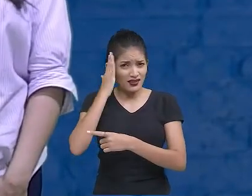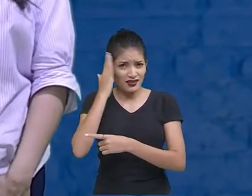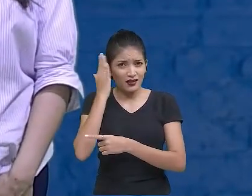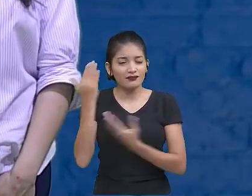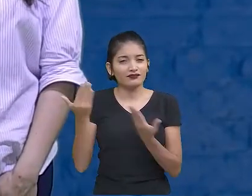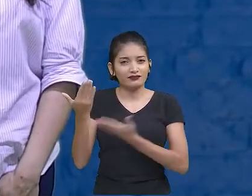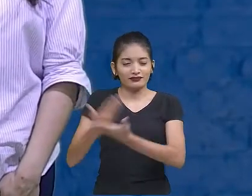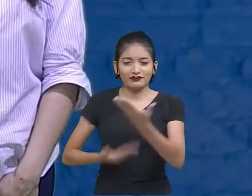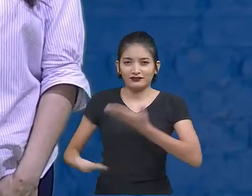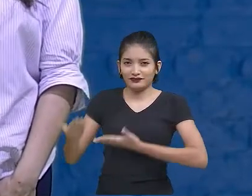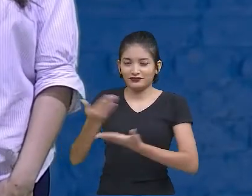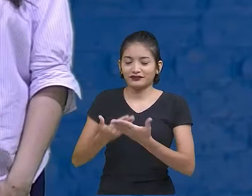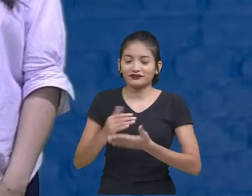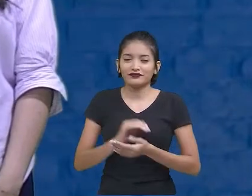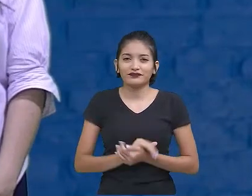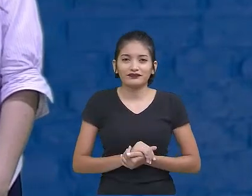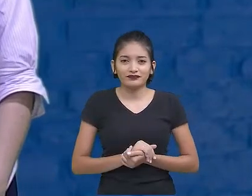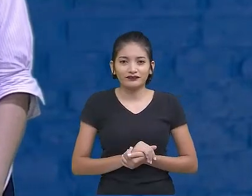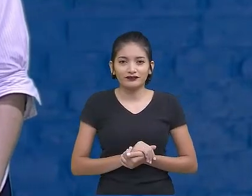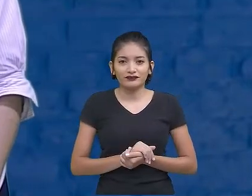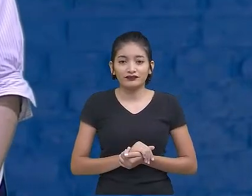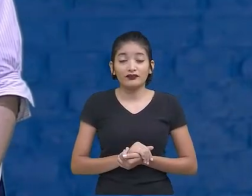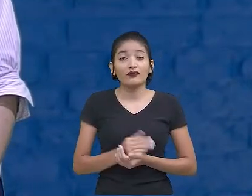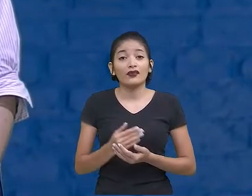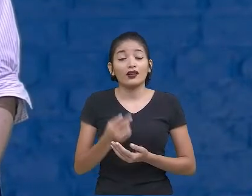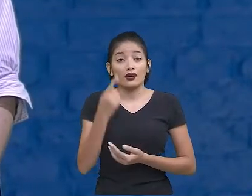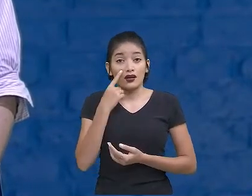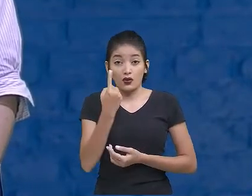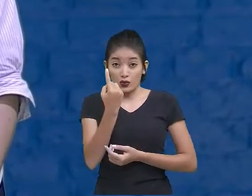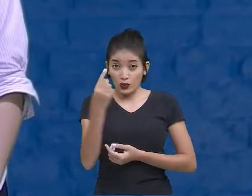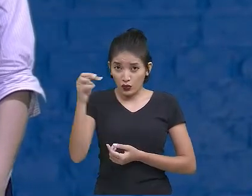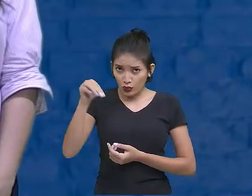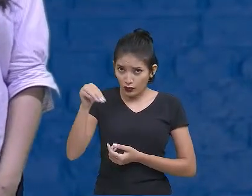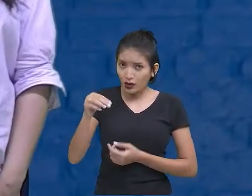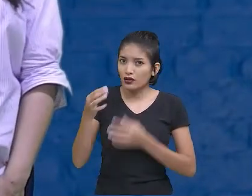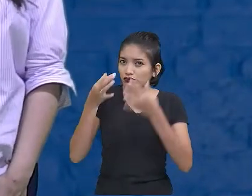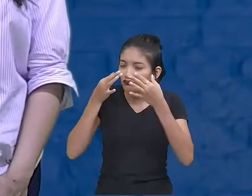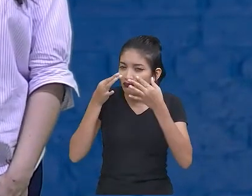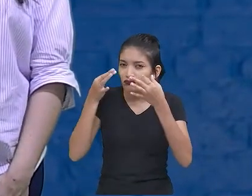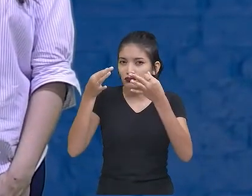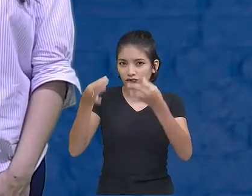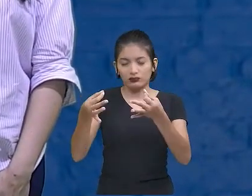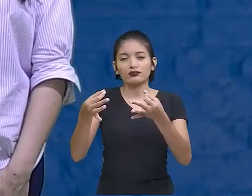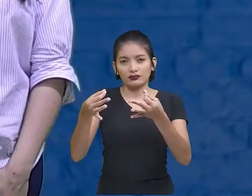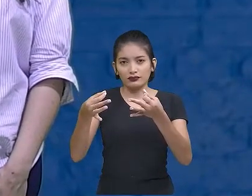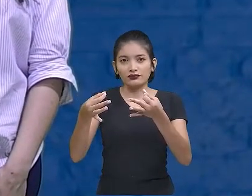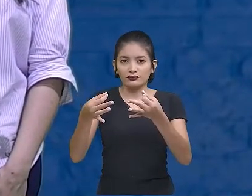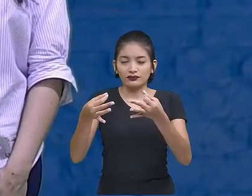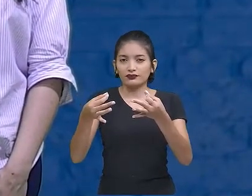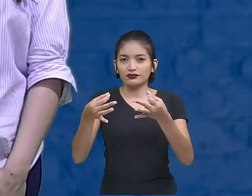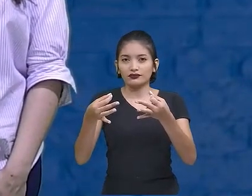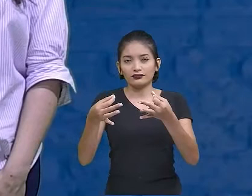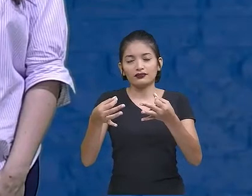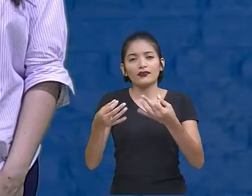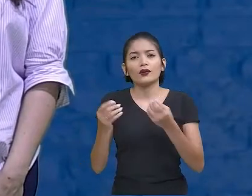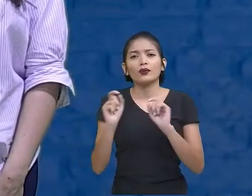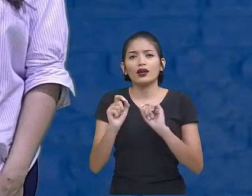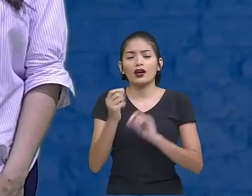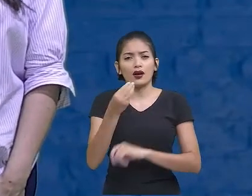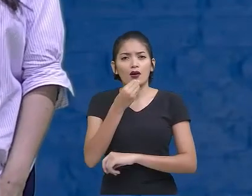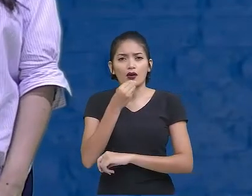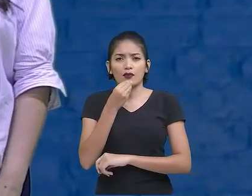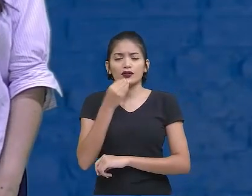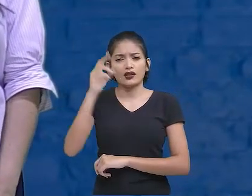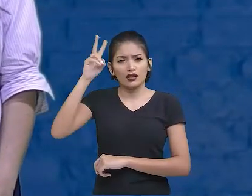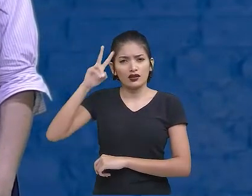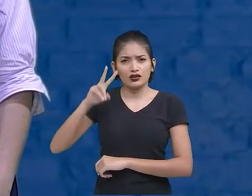participar? Então, eu quero 1 minuto da atenção de vocês agora para essa oportunidade dessa história.